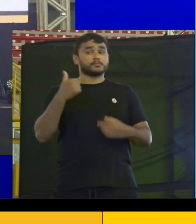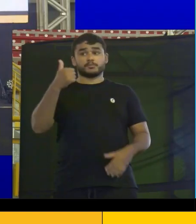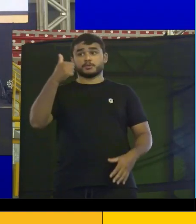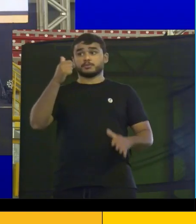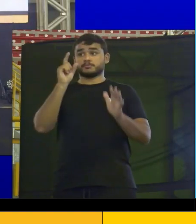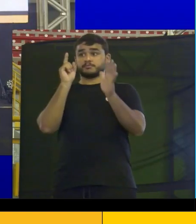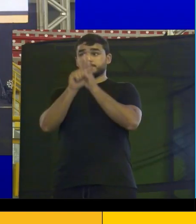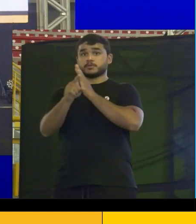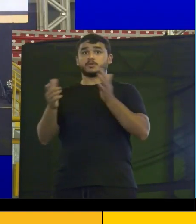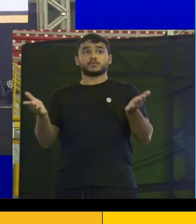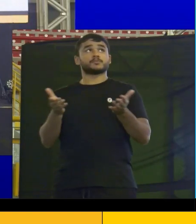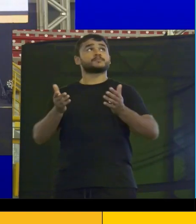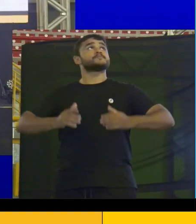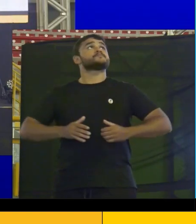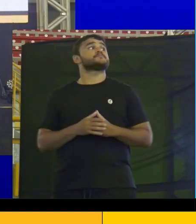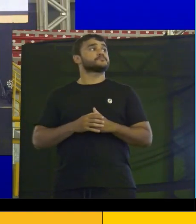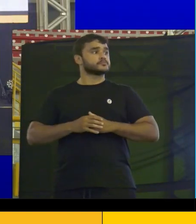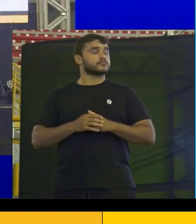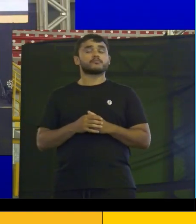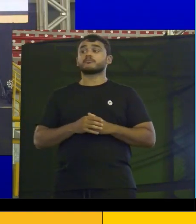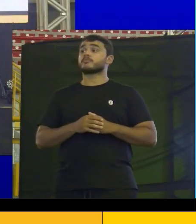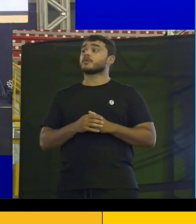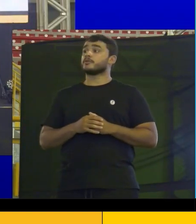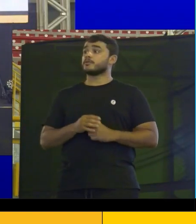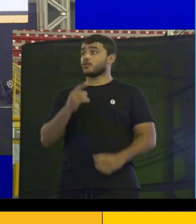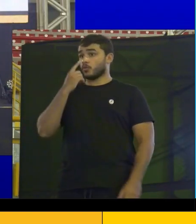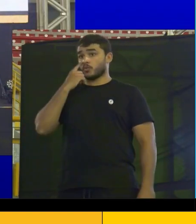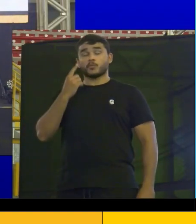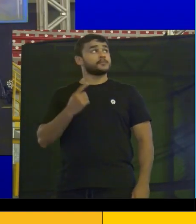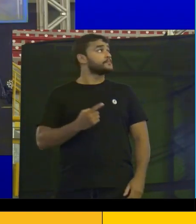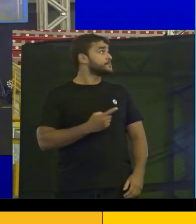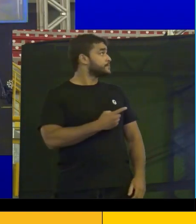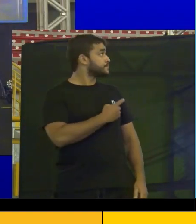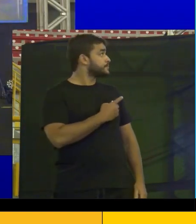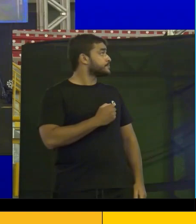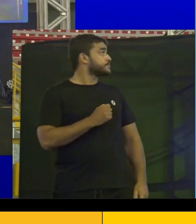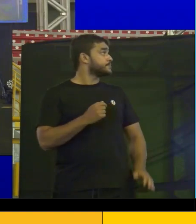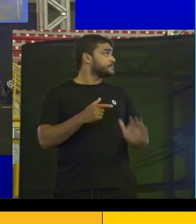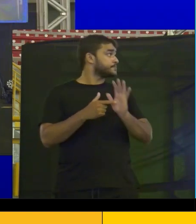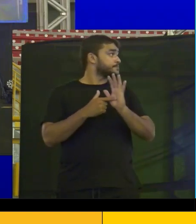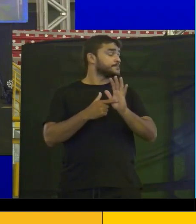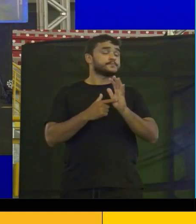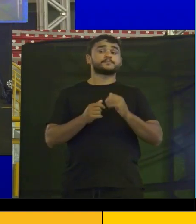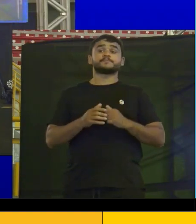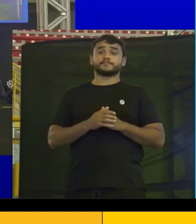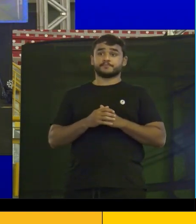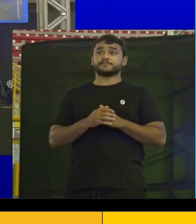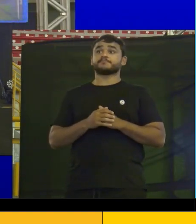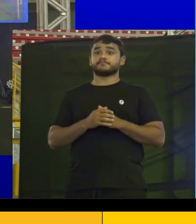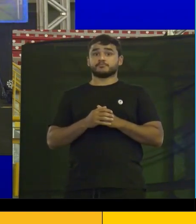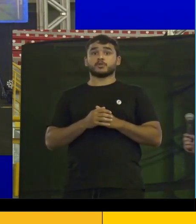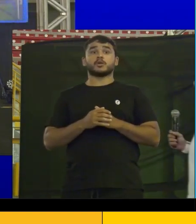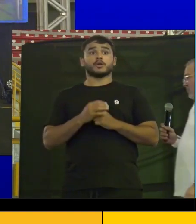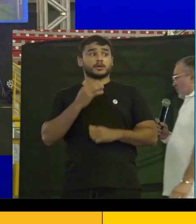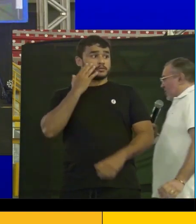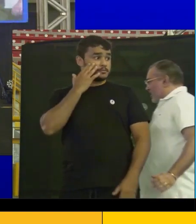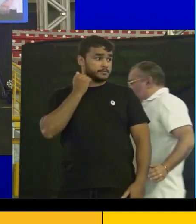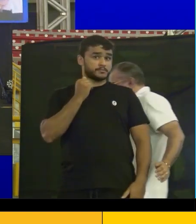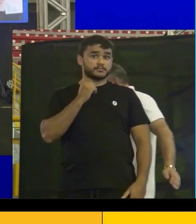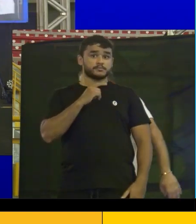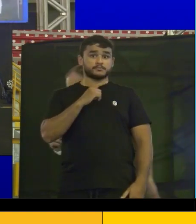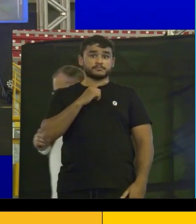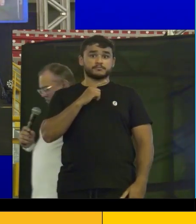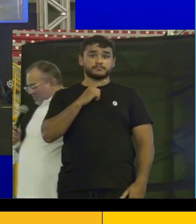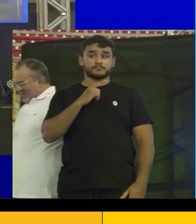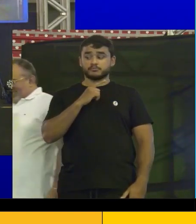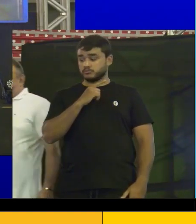questão com a habilidade número 1. Meus amigos, prestem atenção no que eu vou dizer. Eu vou ficar aqui do